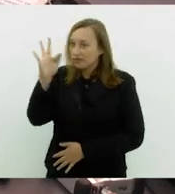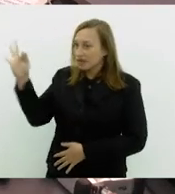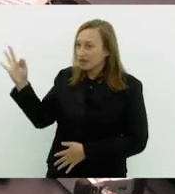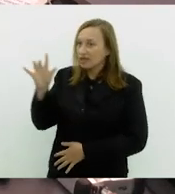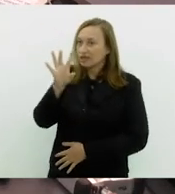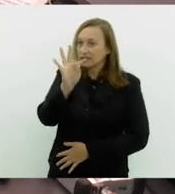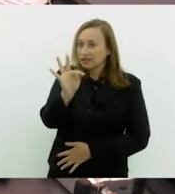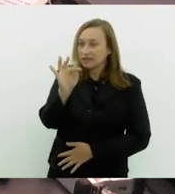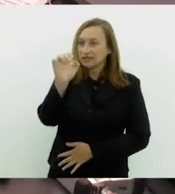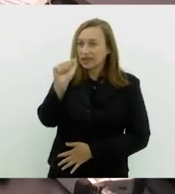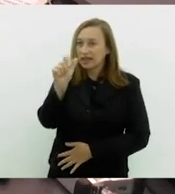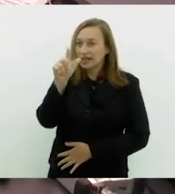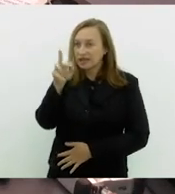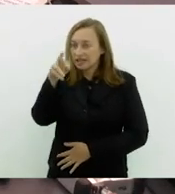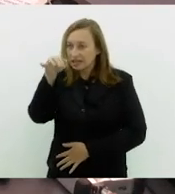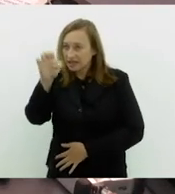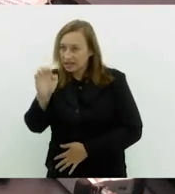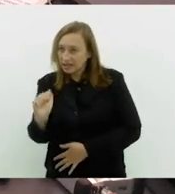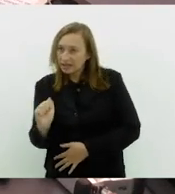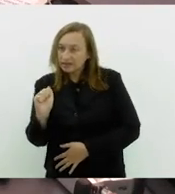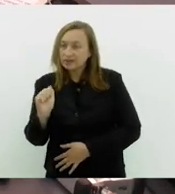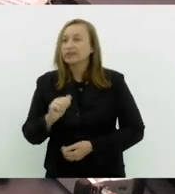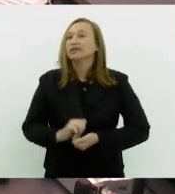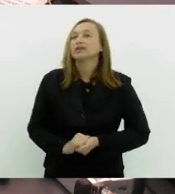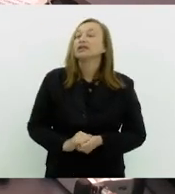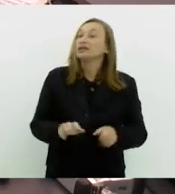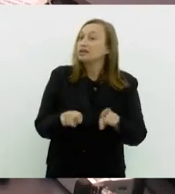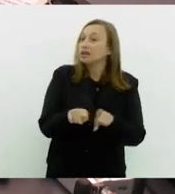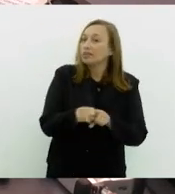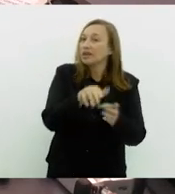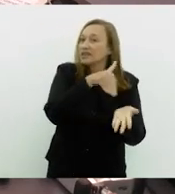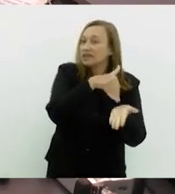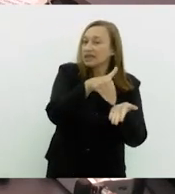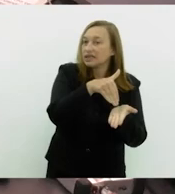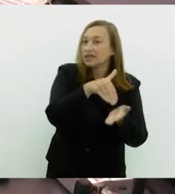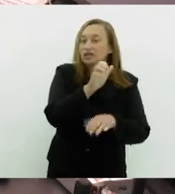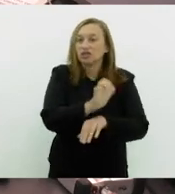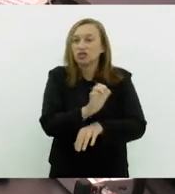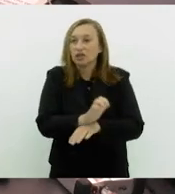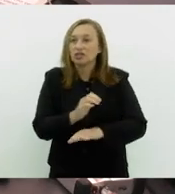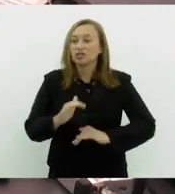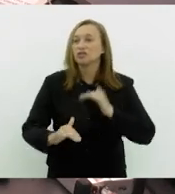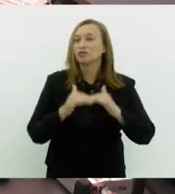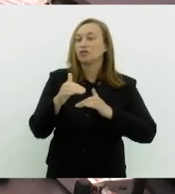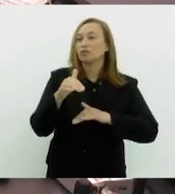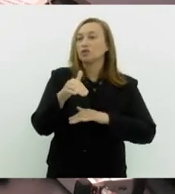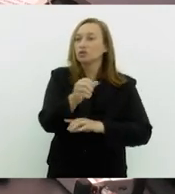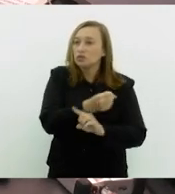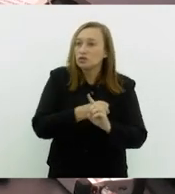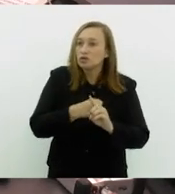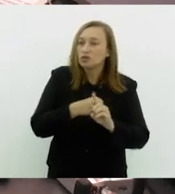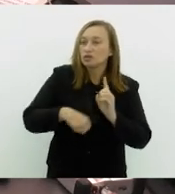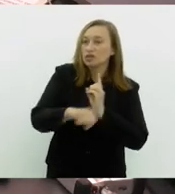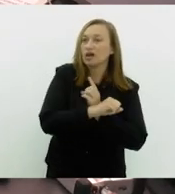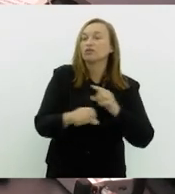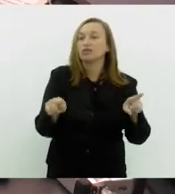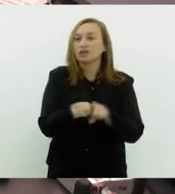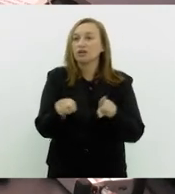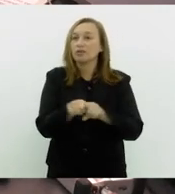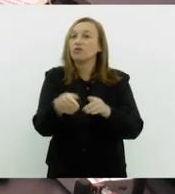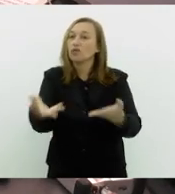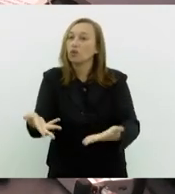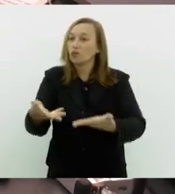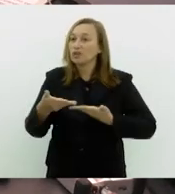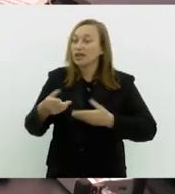Talíria Petrone e a Secretaria de Estado de Desenvolvimento Social e Direitos Humanos também foi